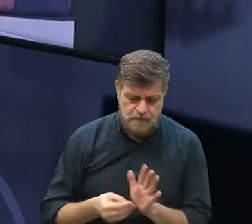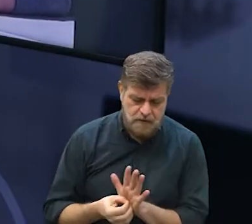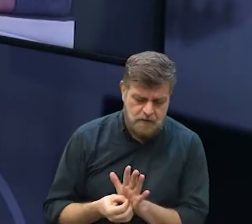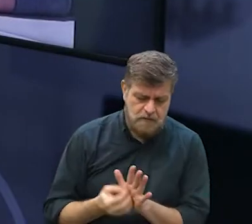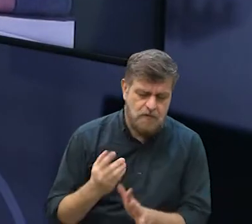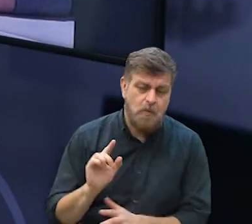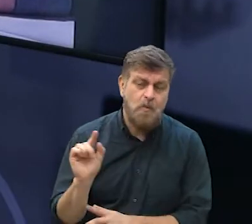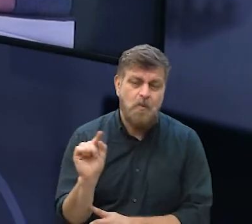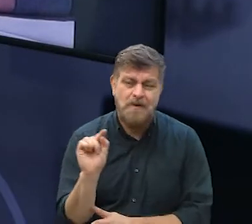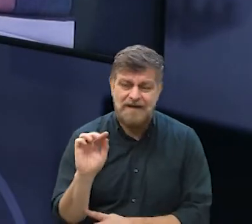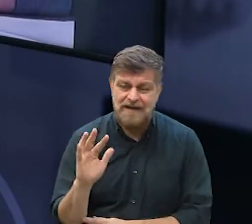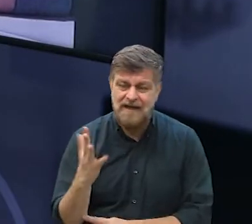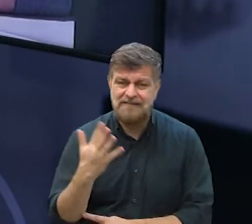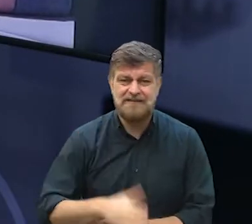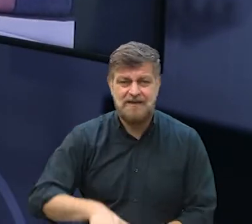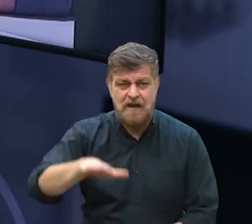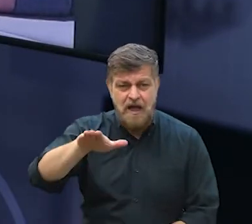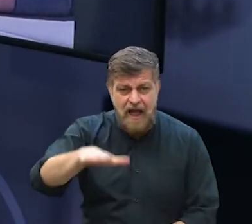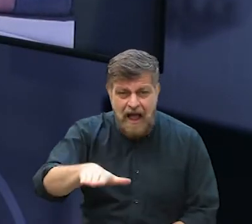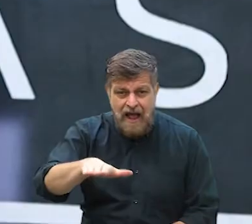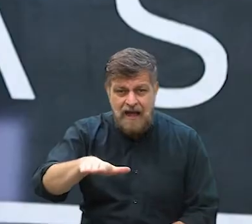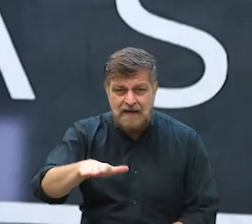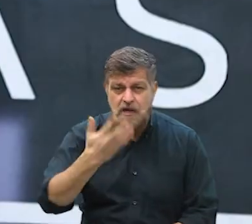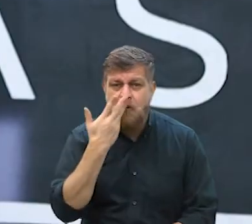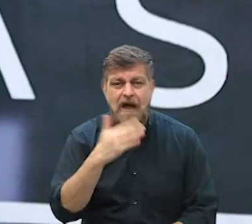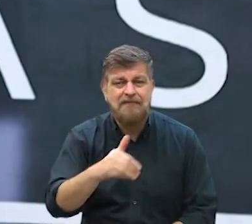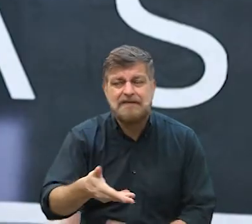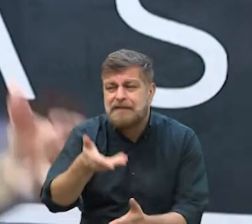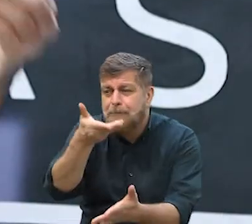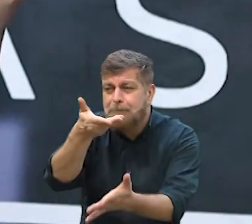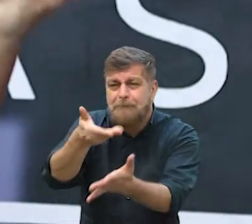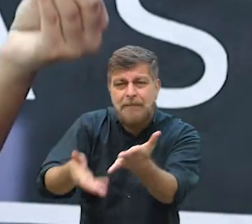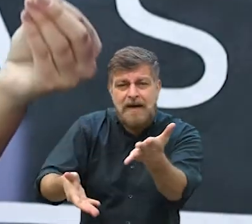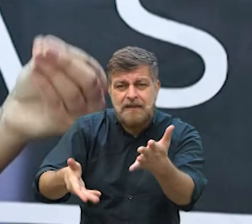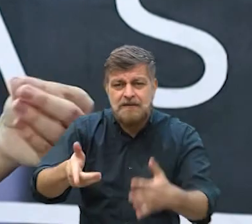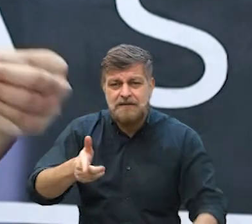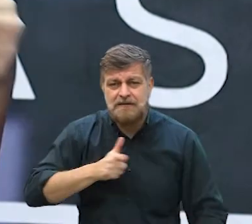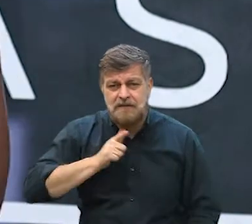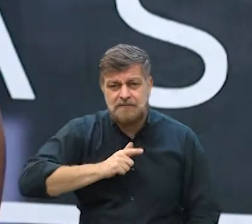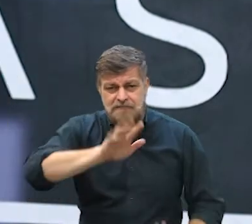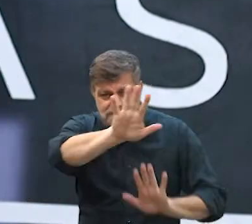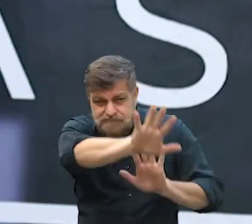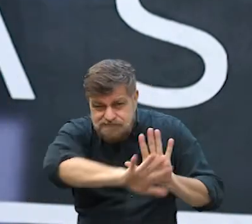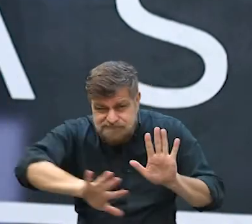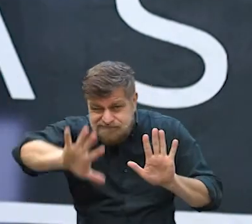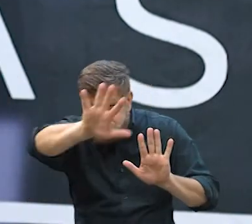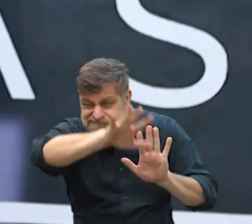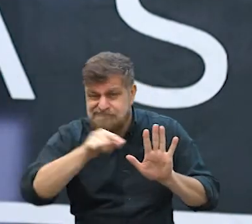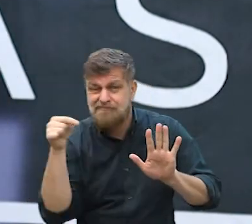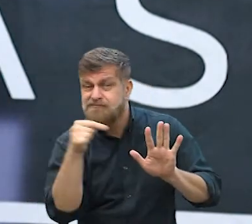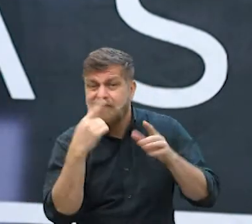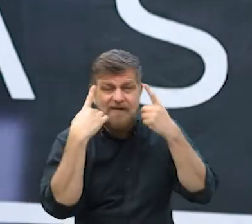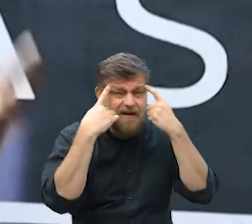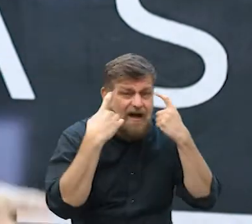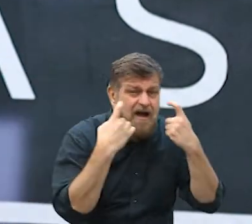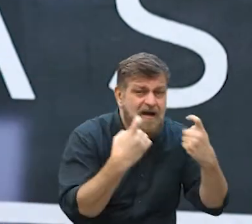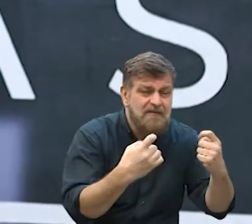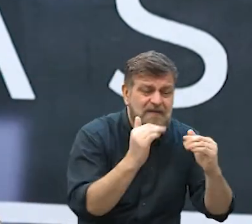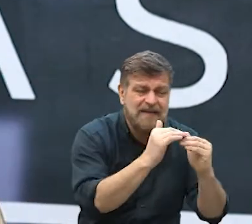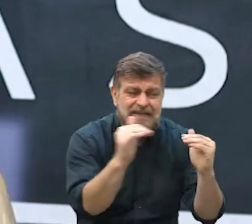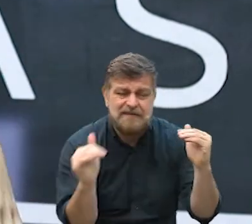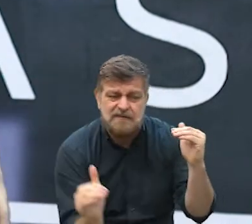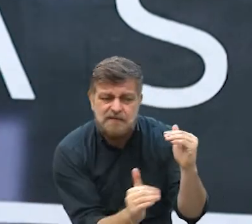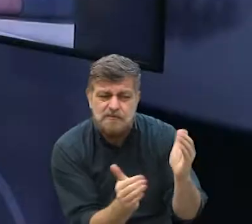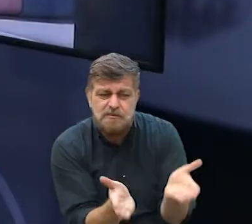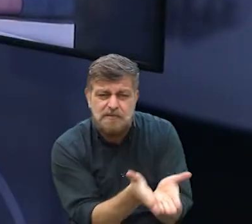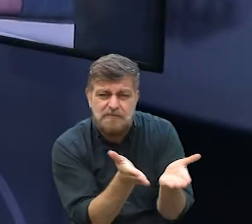acontece quando essa criança perde a infância, né, em um cenário às vezes de violência, de